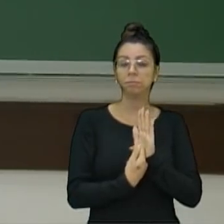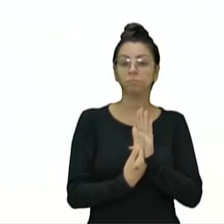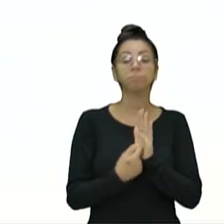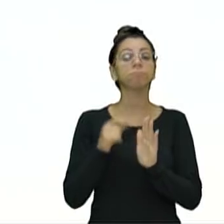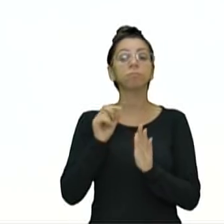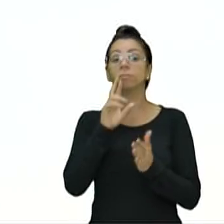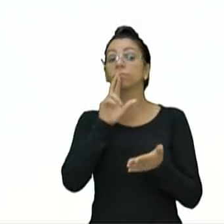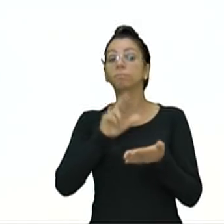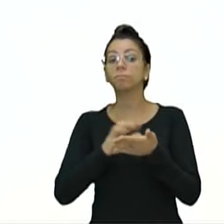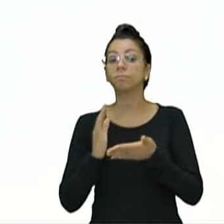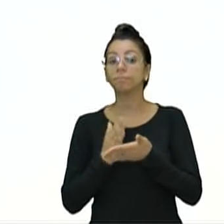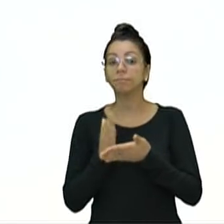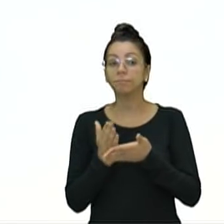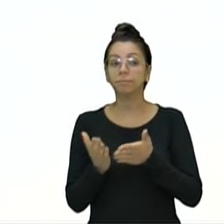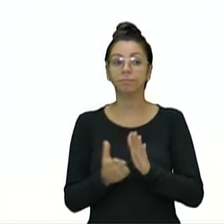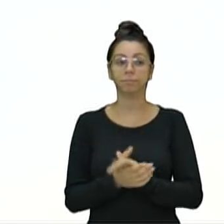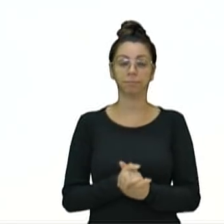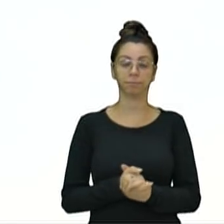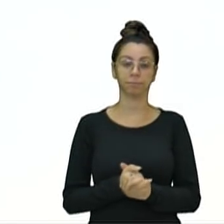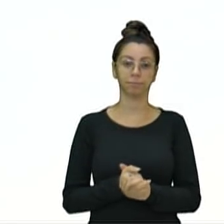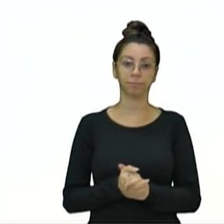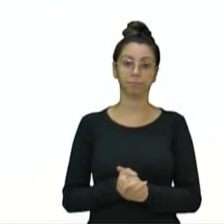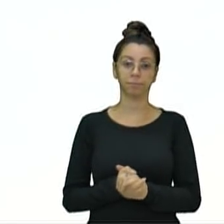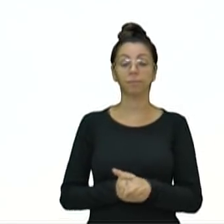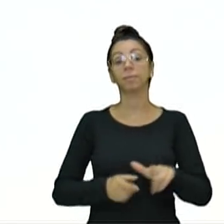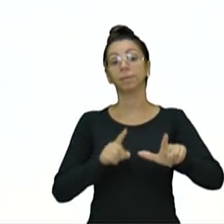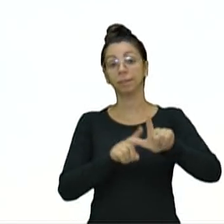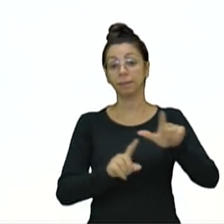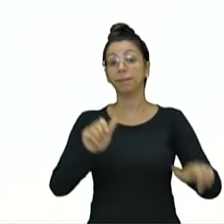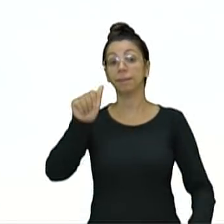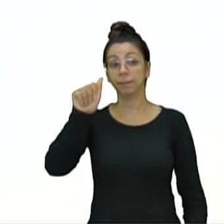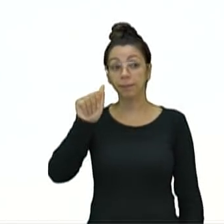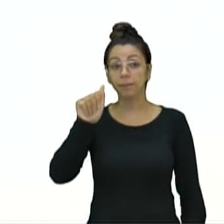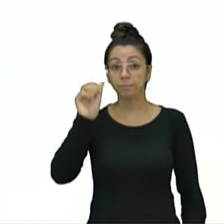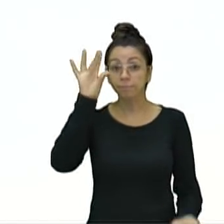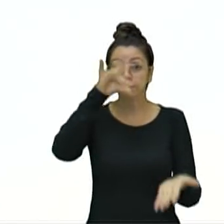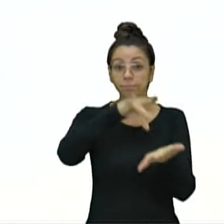seu caderno? É a letra A. Sim,